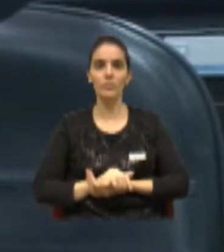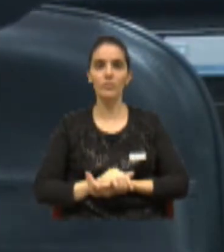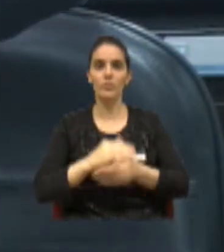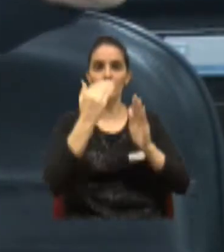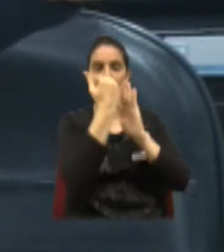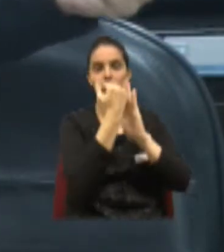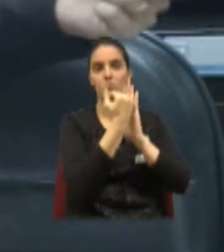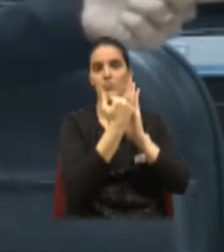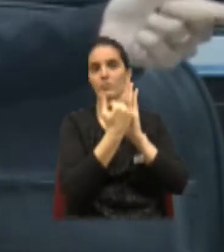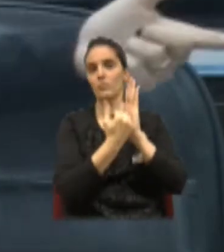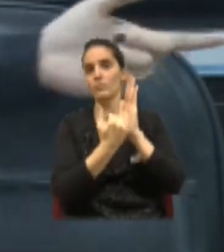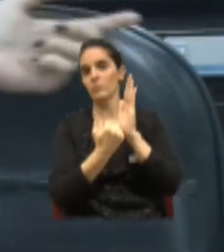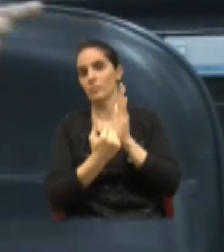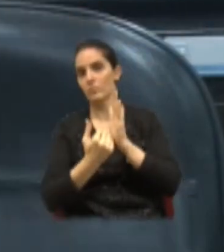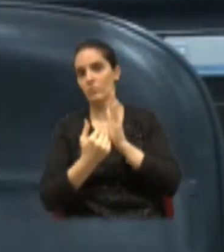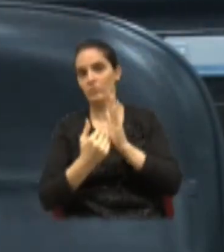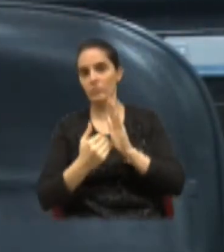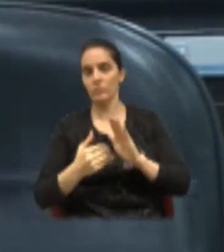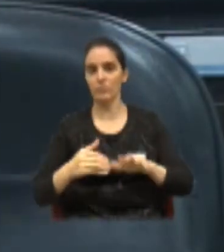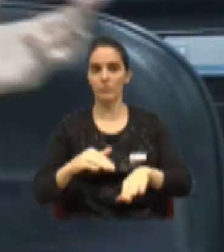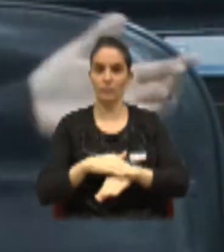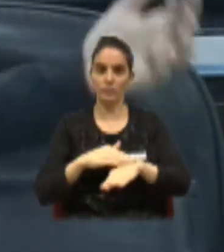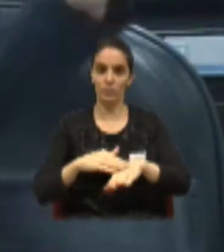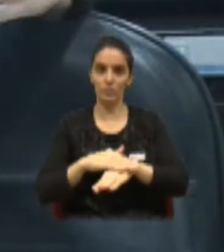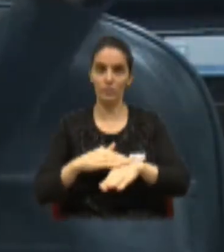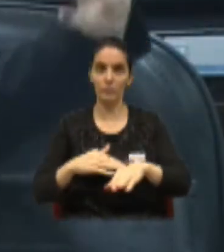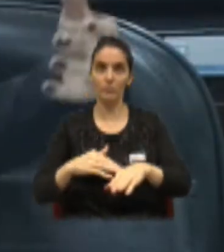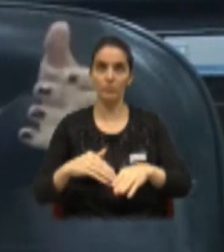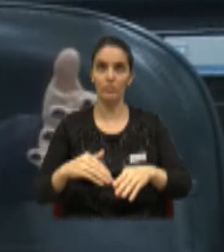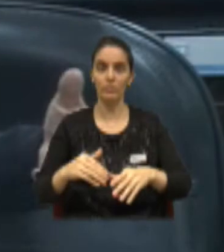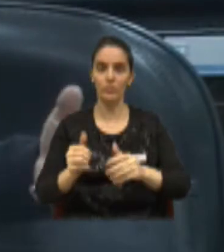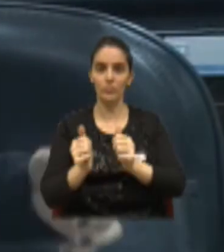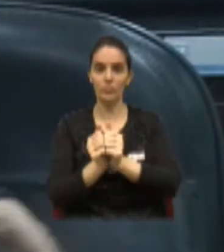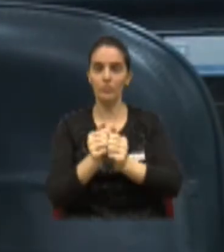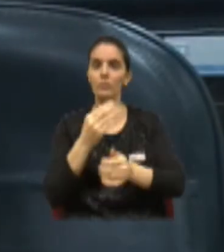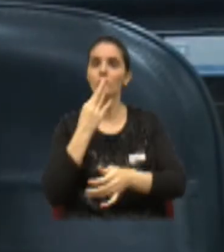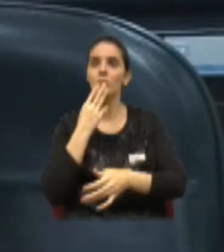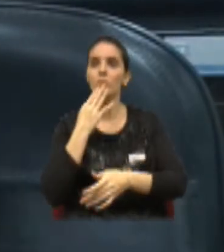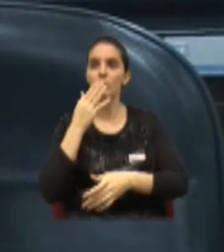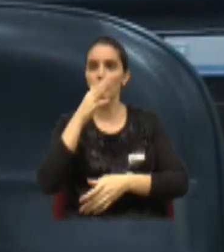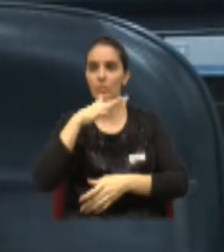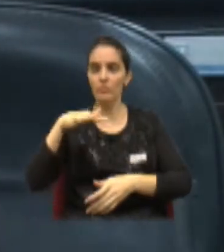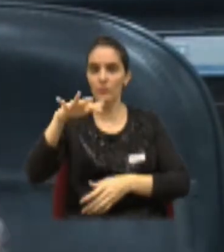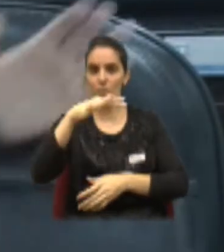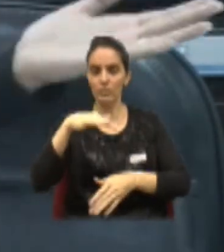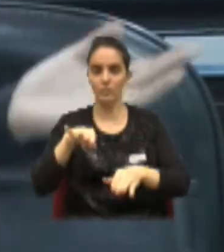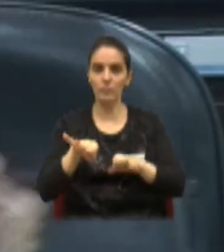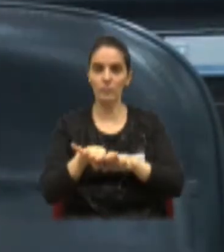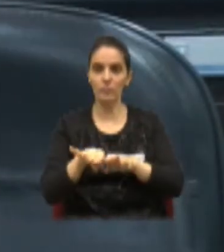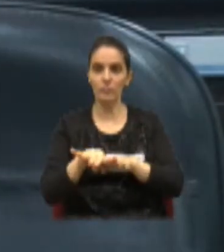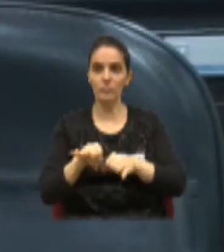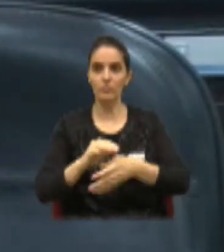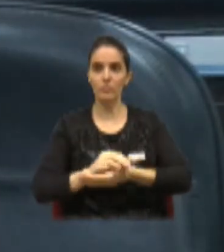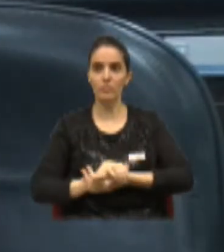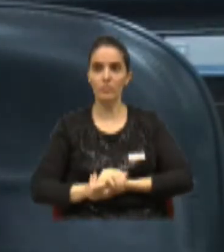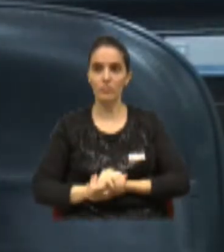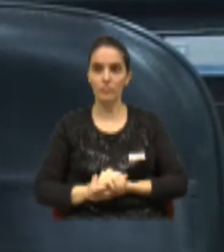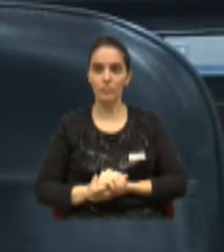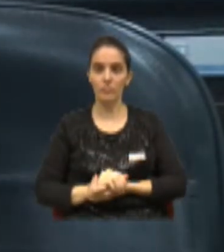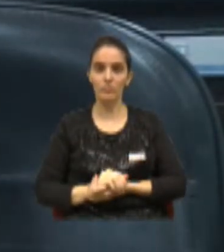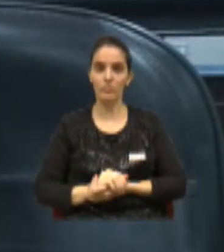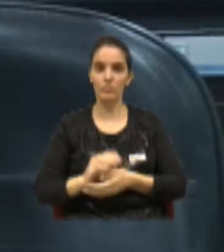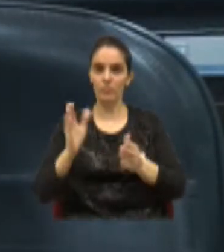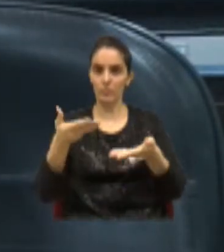que foram desenvolvidos essa semana. Foi uma demanda do vereador Vaguinho e de outros parlamentares também, na prerrogativa da liderança, faça esse registro.